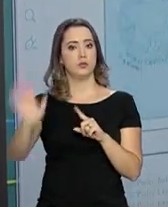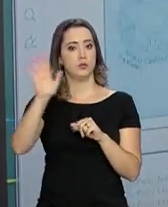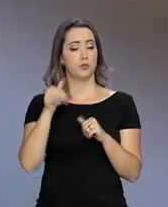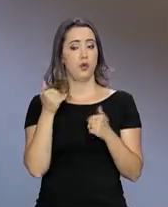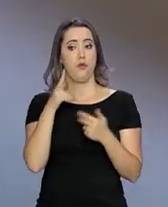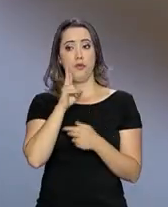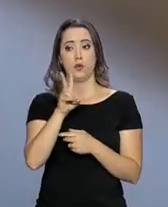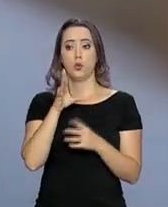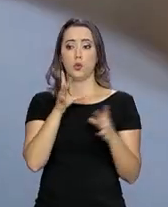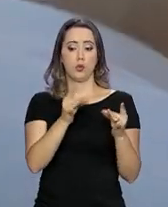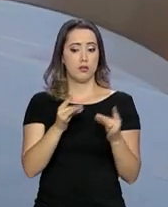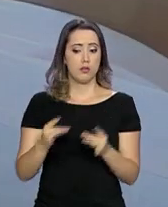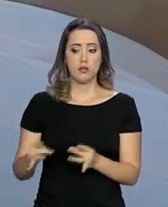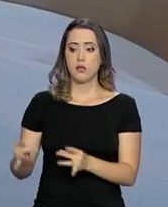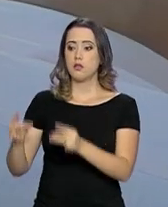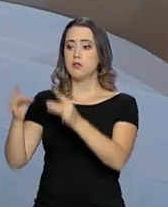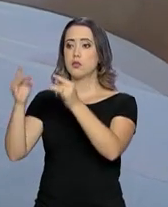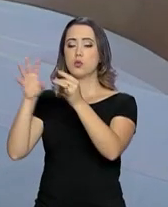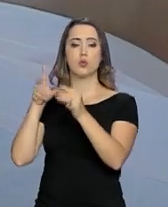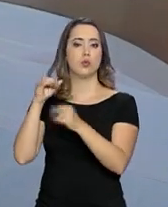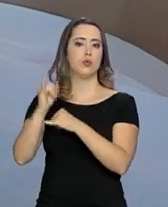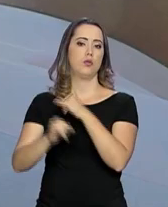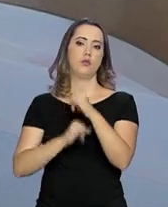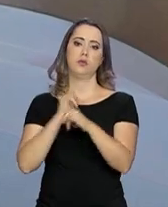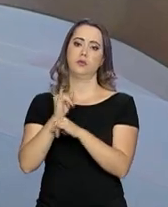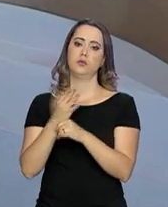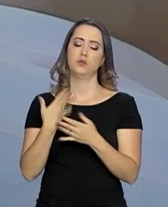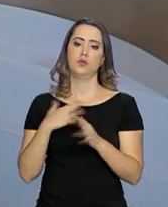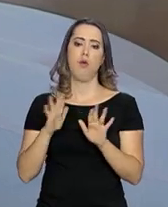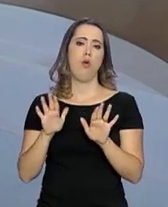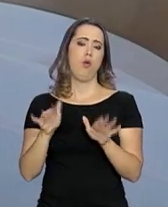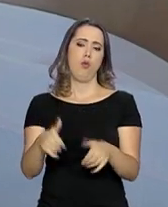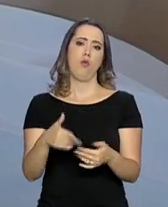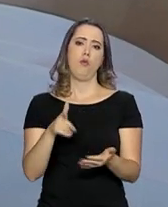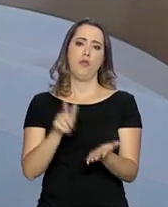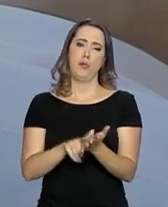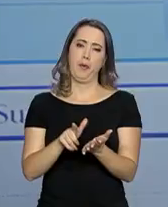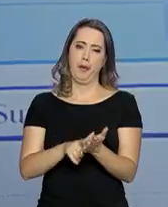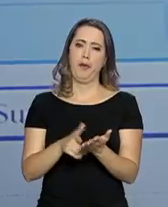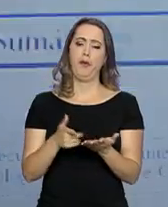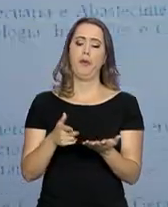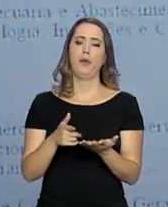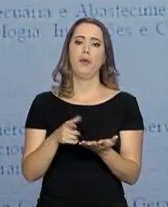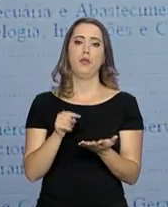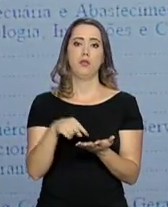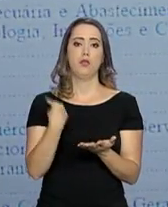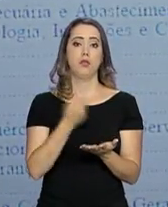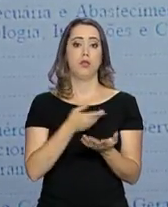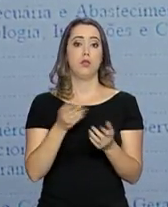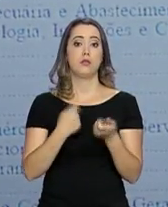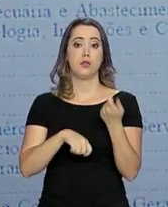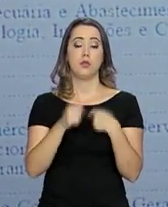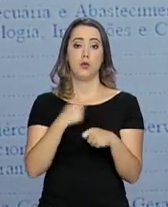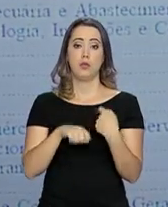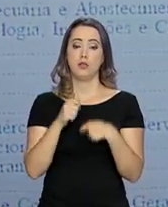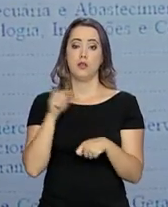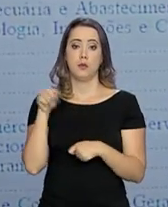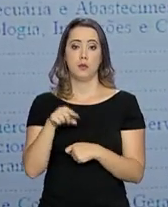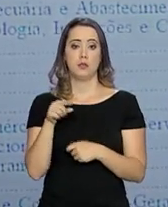nacional, onde haja cobertura de internet. Com o fim da versão impressa, nós conseguimos economizar